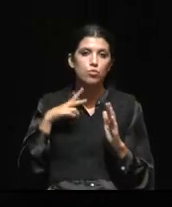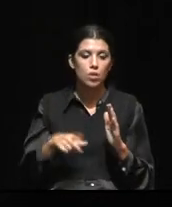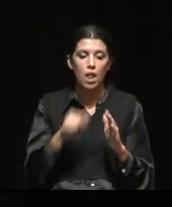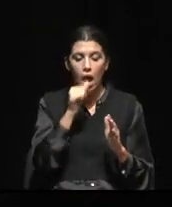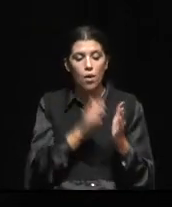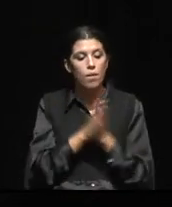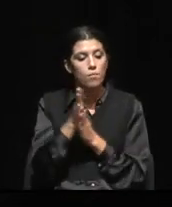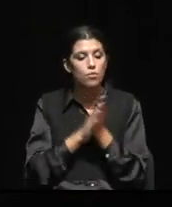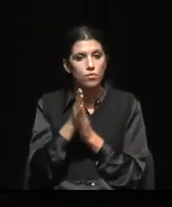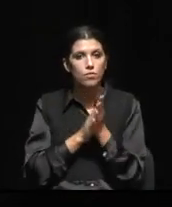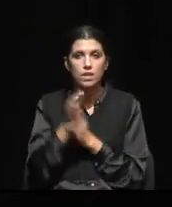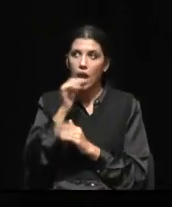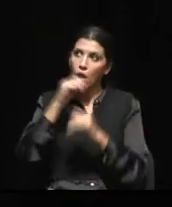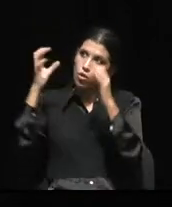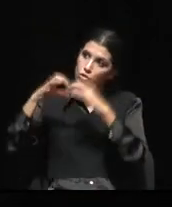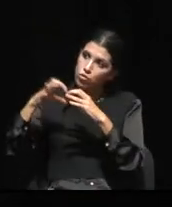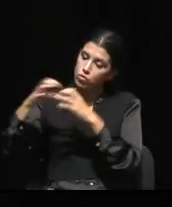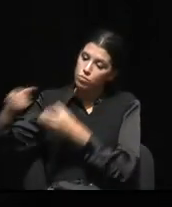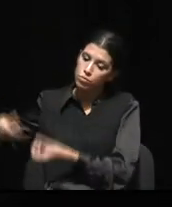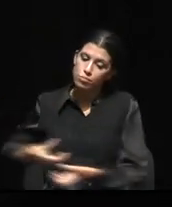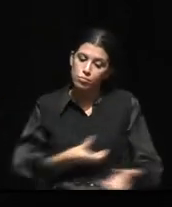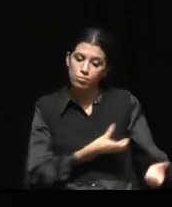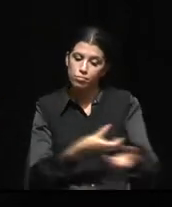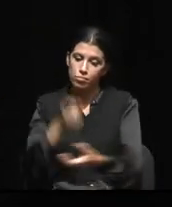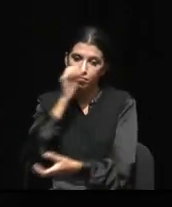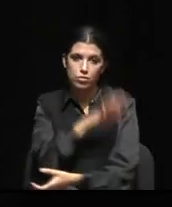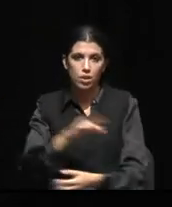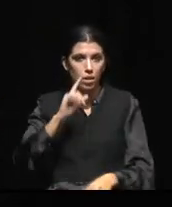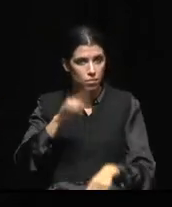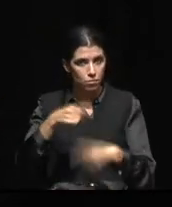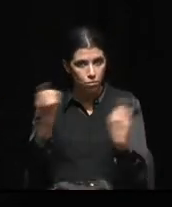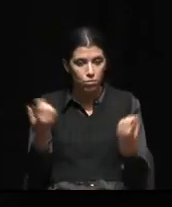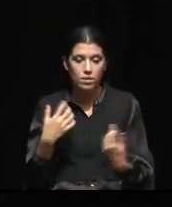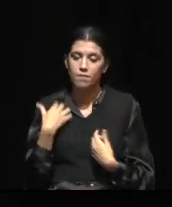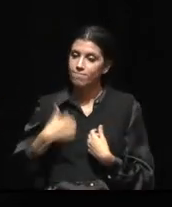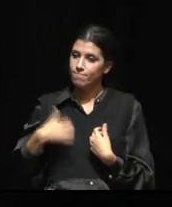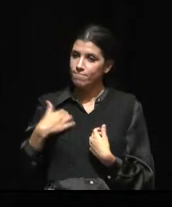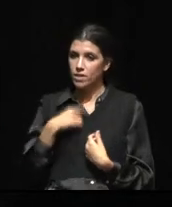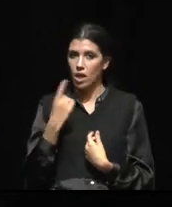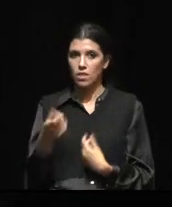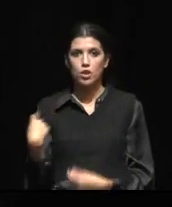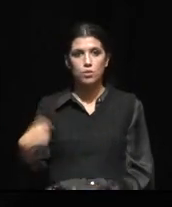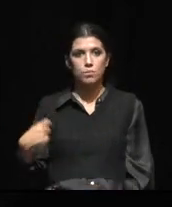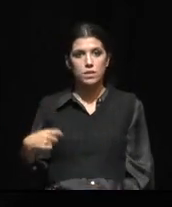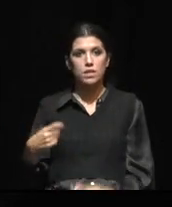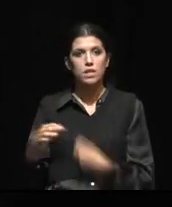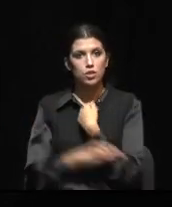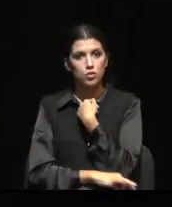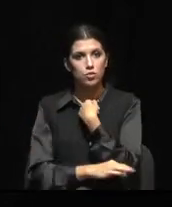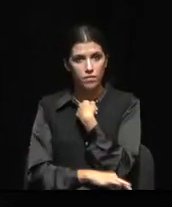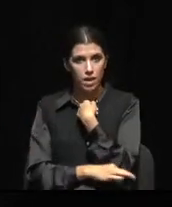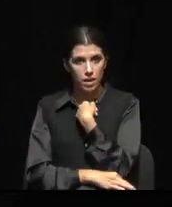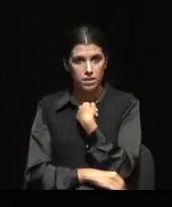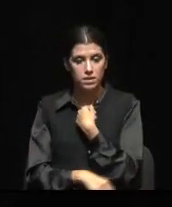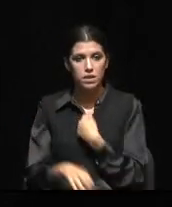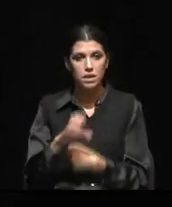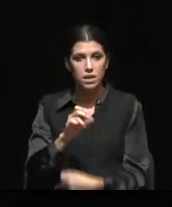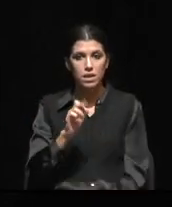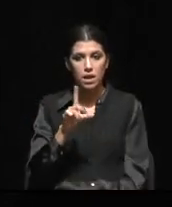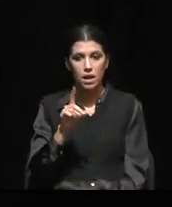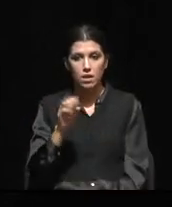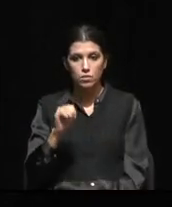reutilização de água na na rega de jardins Públicos como orgulhosamente diz o presidente da junta de Freguesia Carlos